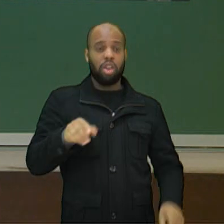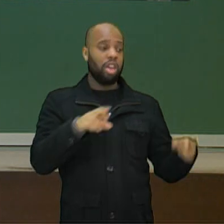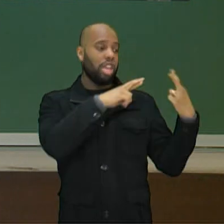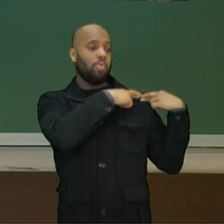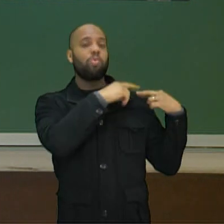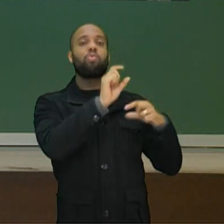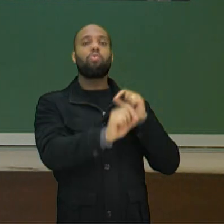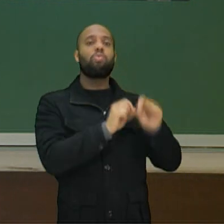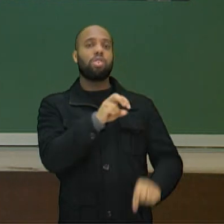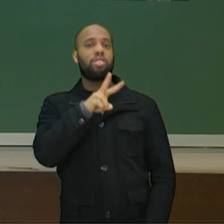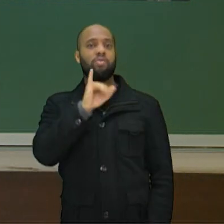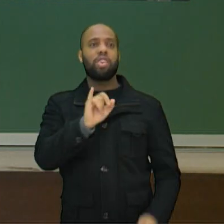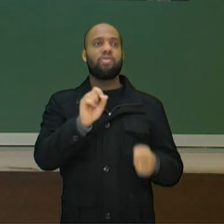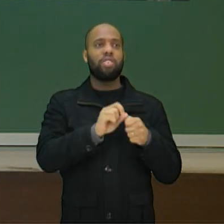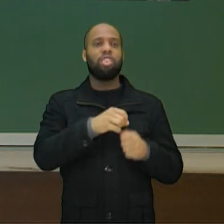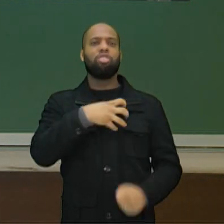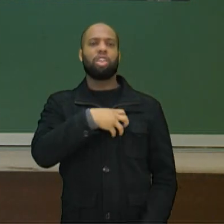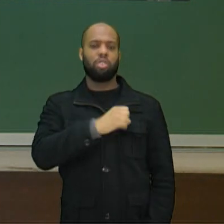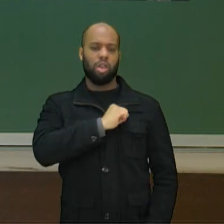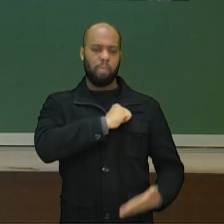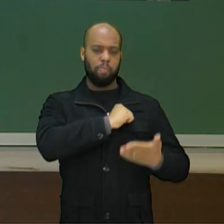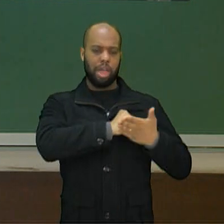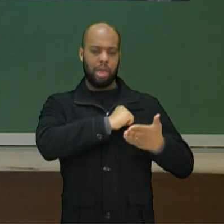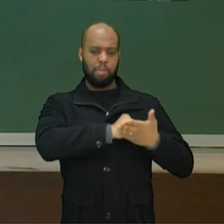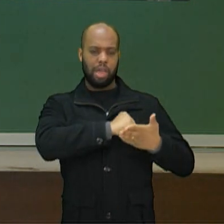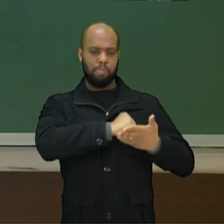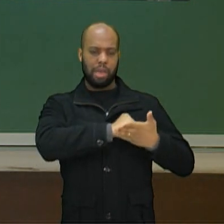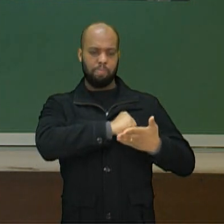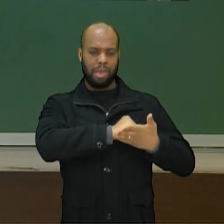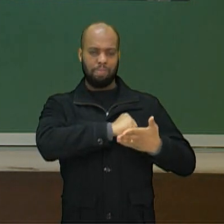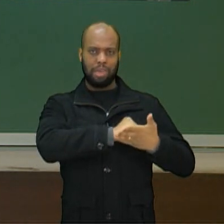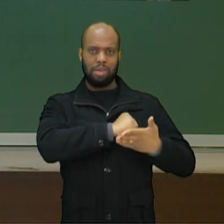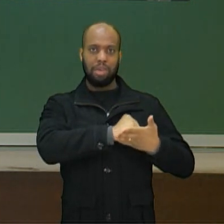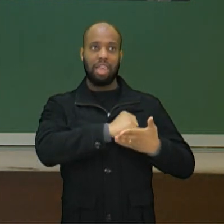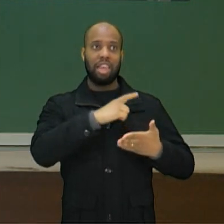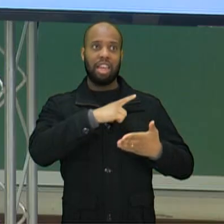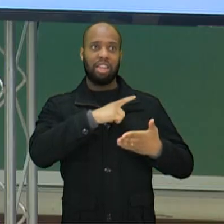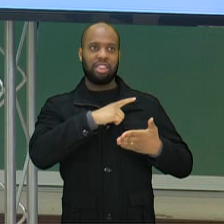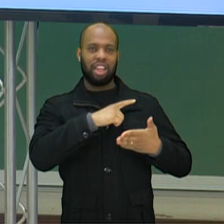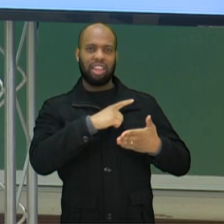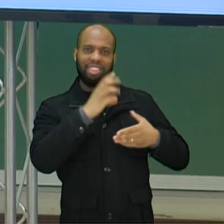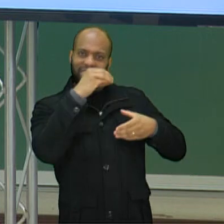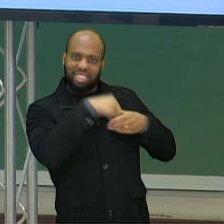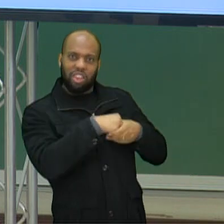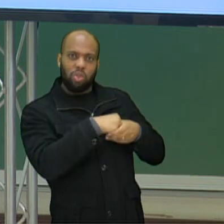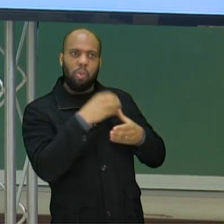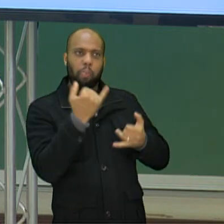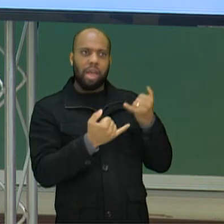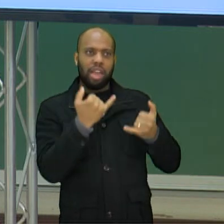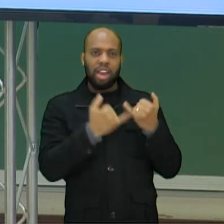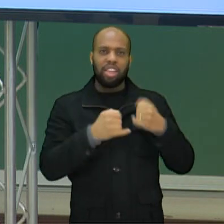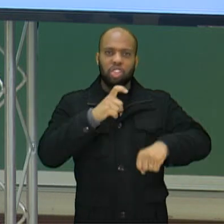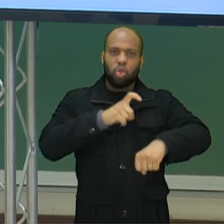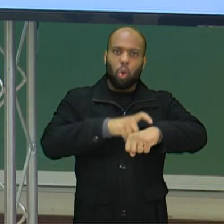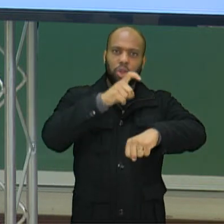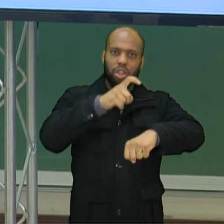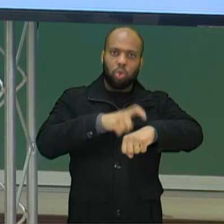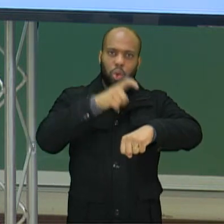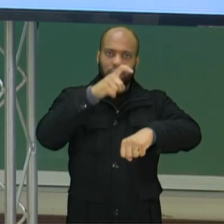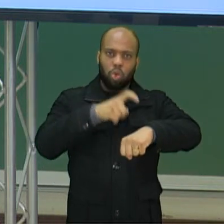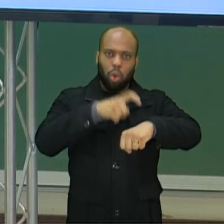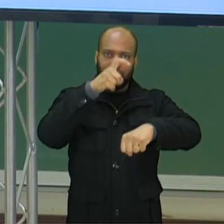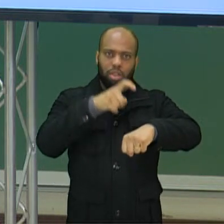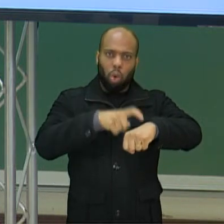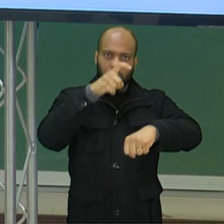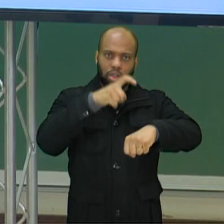pela determinação da frequência cardíaca. Então, esse nódulo ele funciona como um marca-passo. Ele é que vai enviando